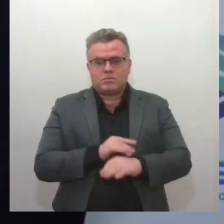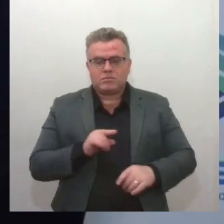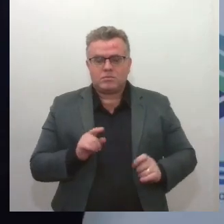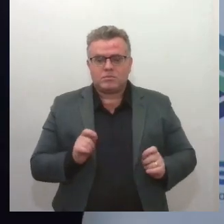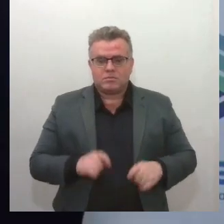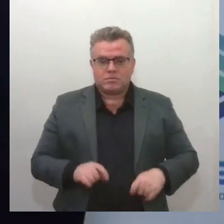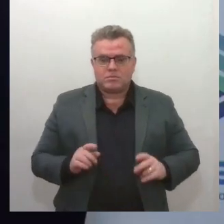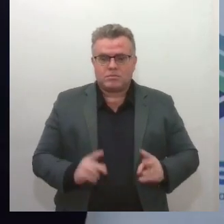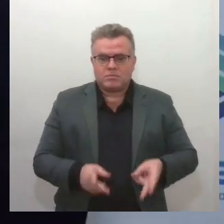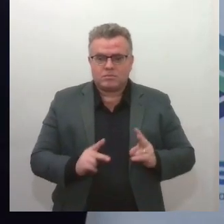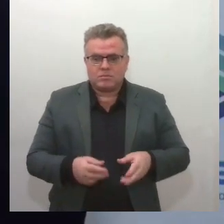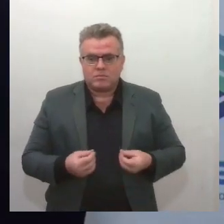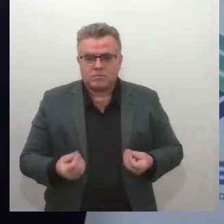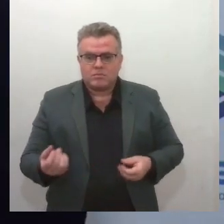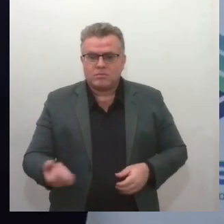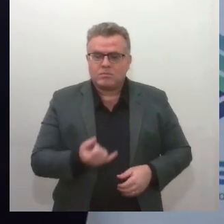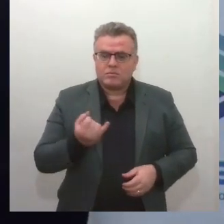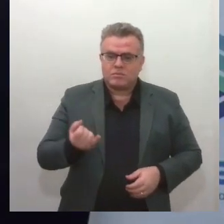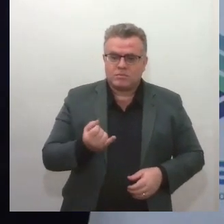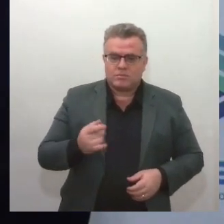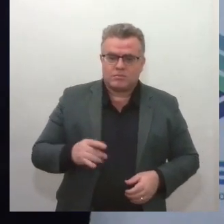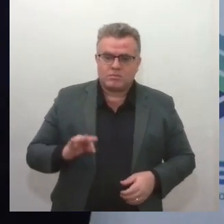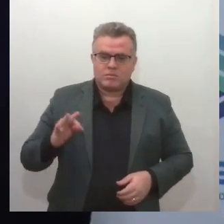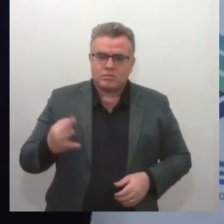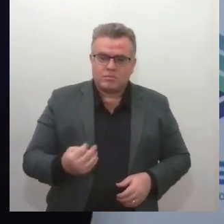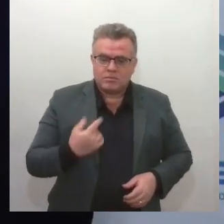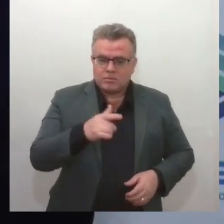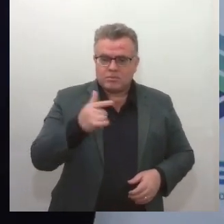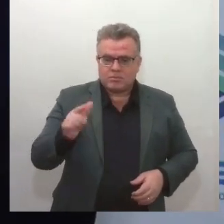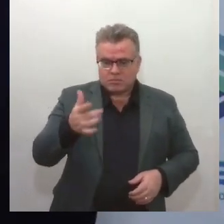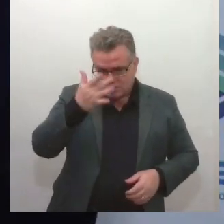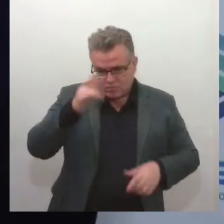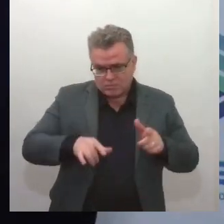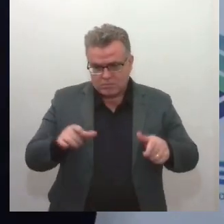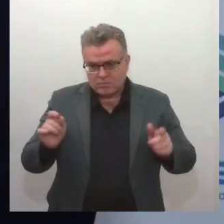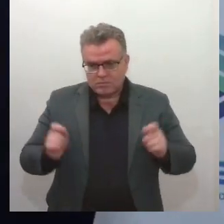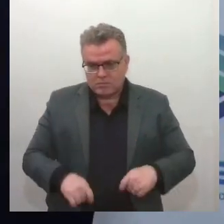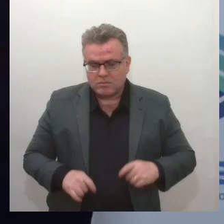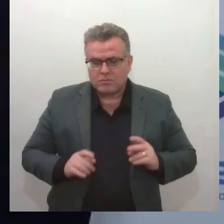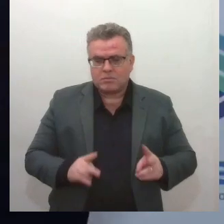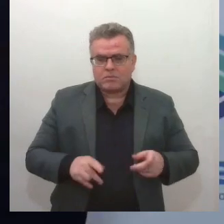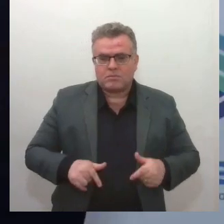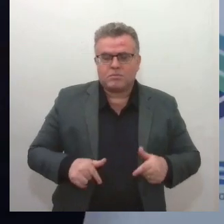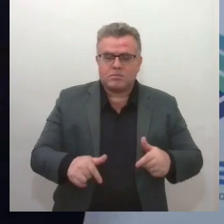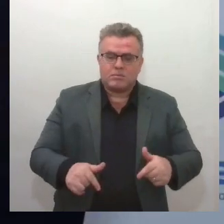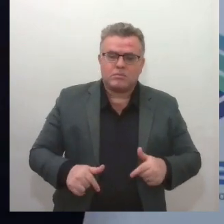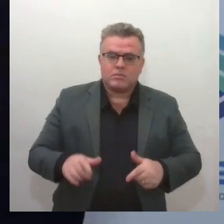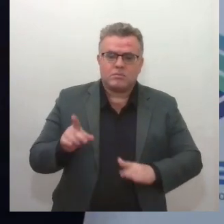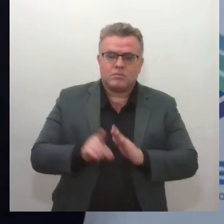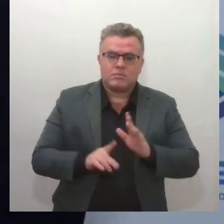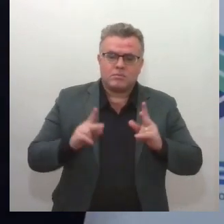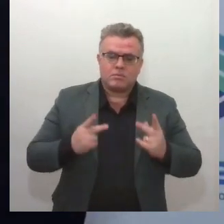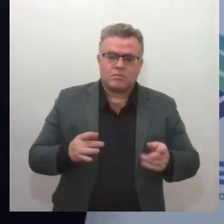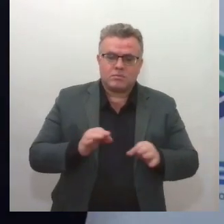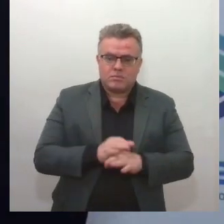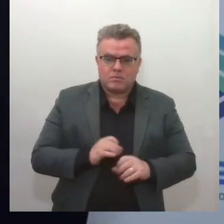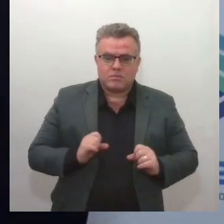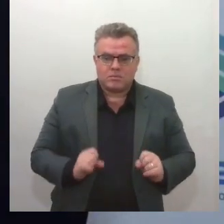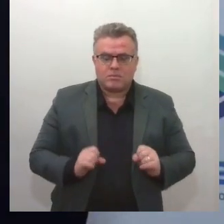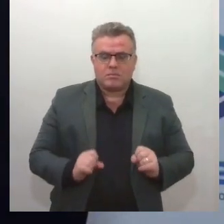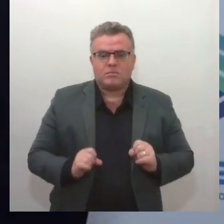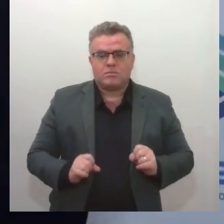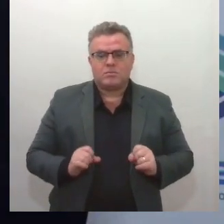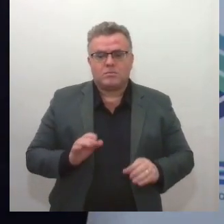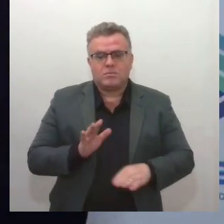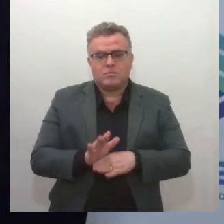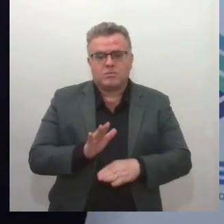importante para que outras pessoas como eu, como outras defensoras dos direitos humanos, possam desenvolver seus trabalhos, possam